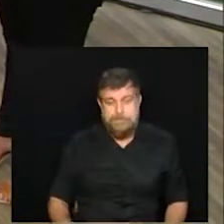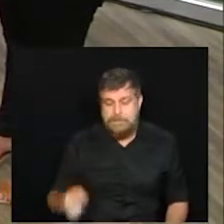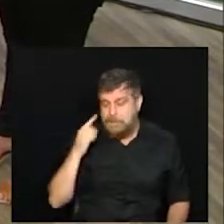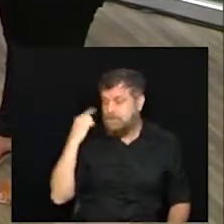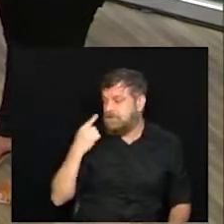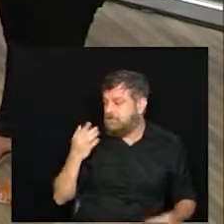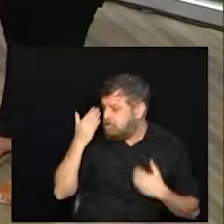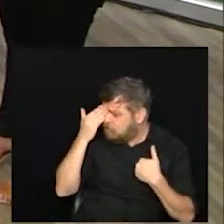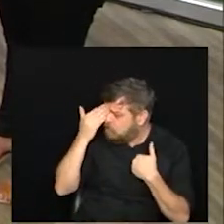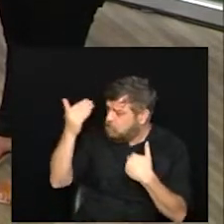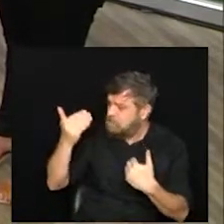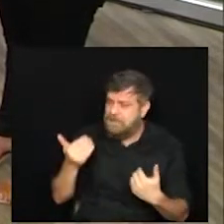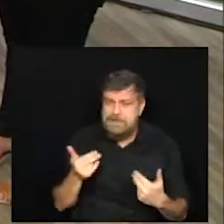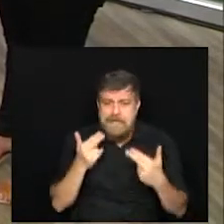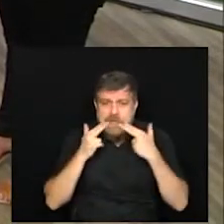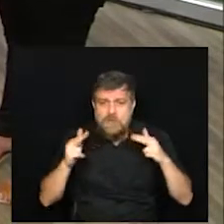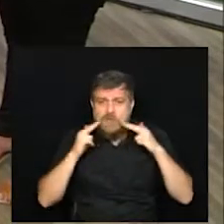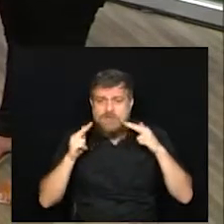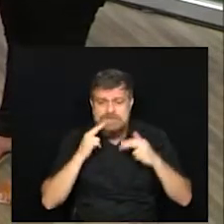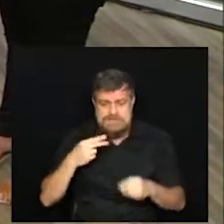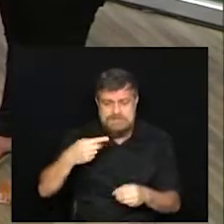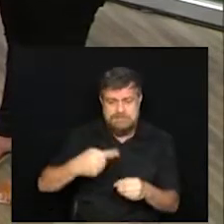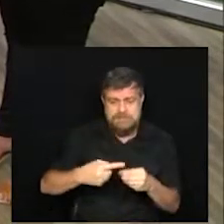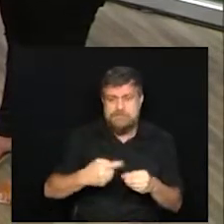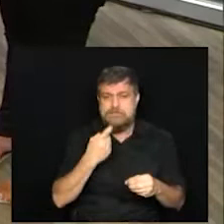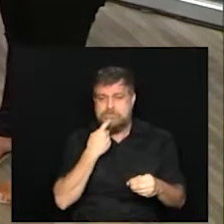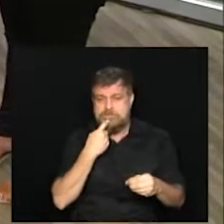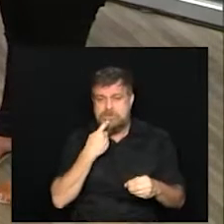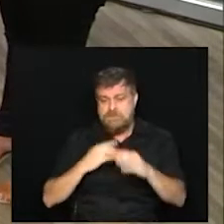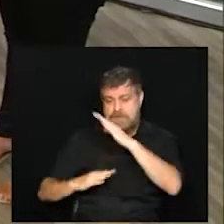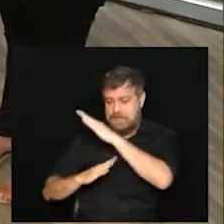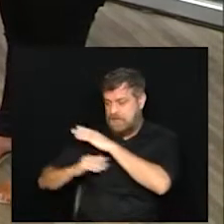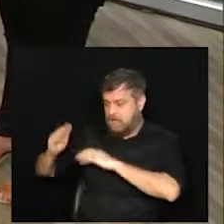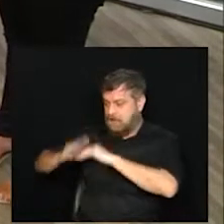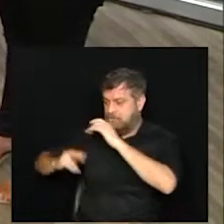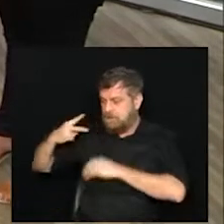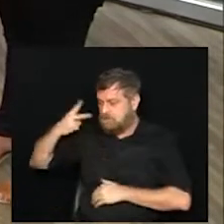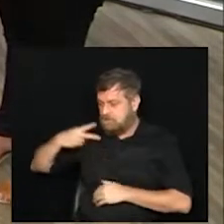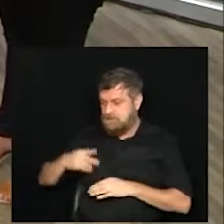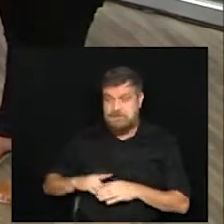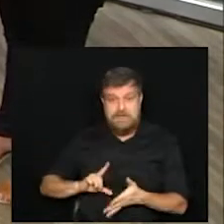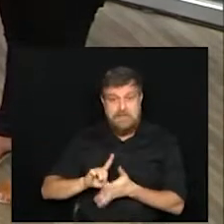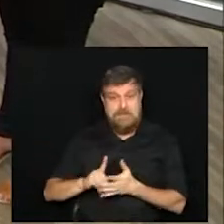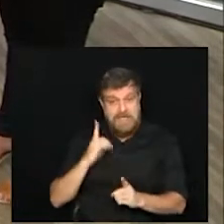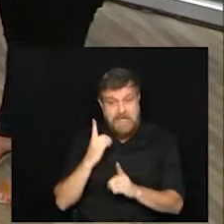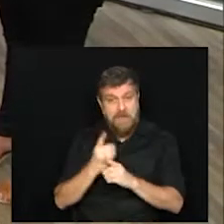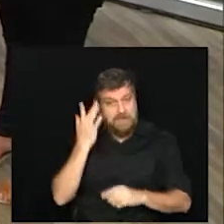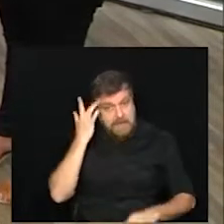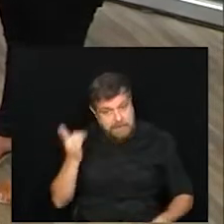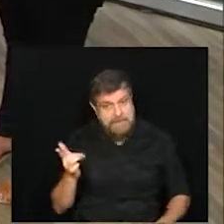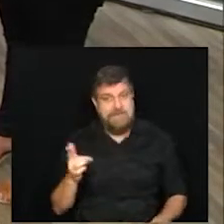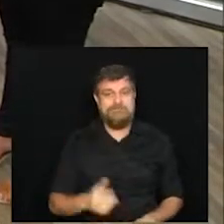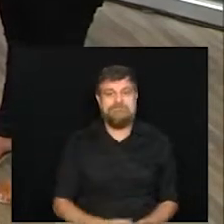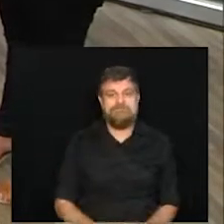muito obrigado pelas notícias da Metrópole de Campinas, do Legislativo, e até amanhã. Até amanhã.